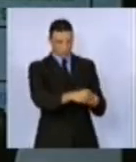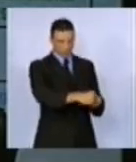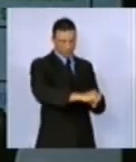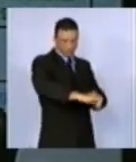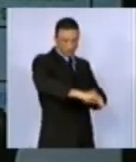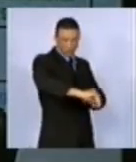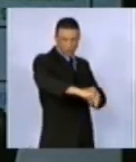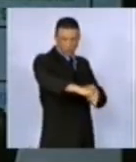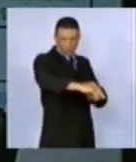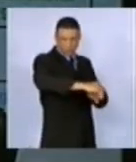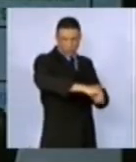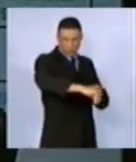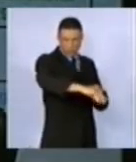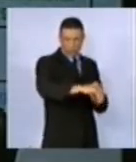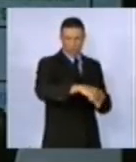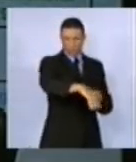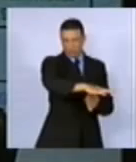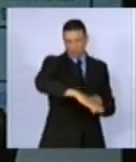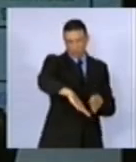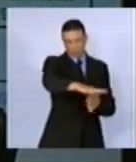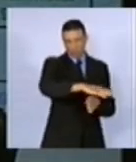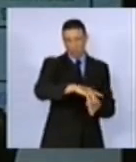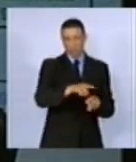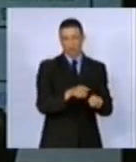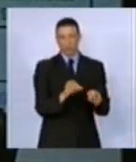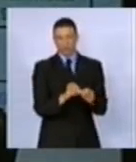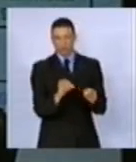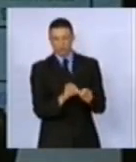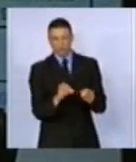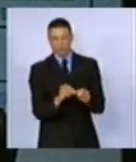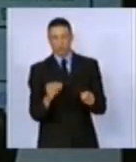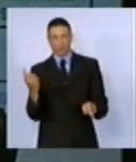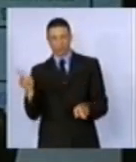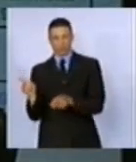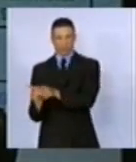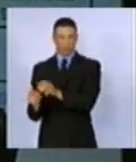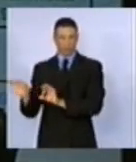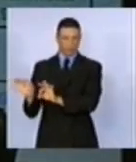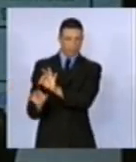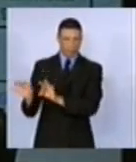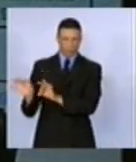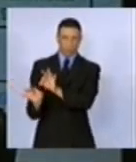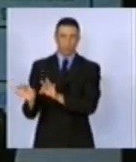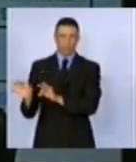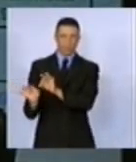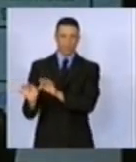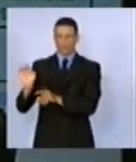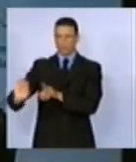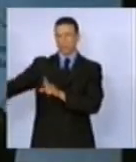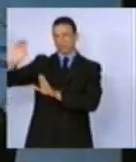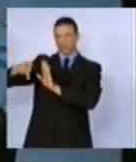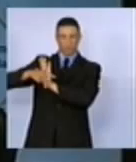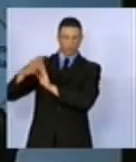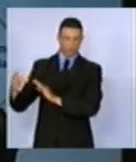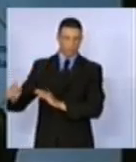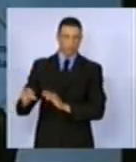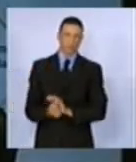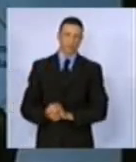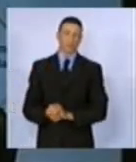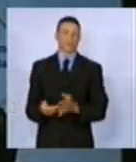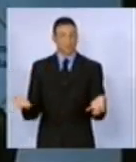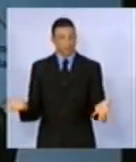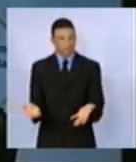hoje você conseguiria produzir cerca de 31% do consumo Residencial e do Estado né E